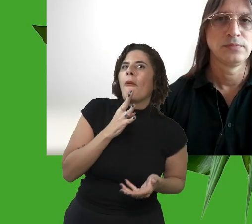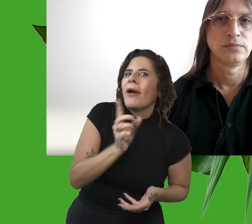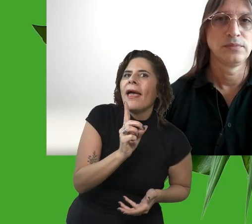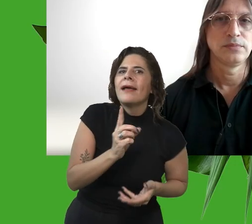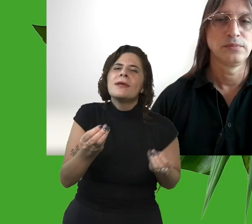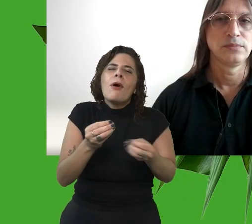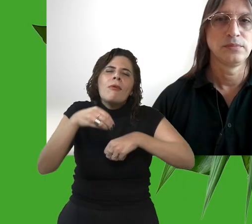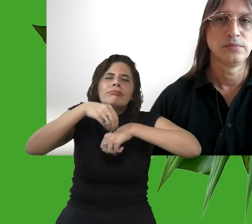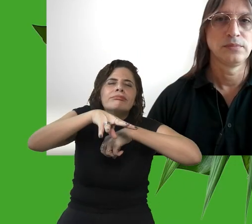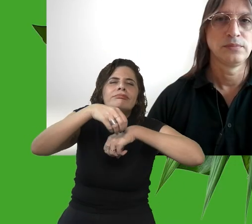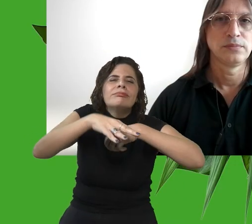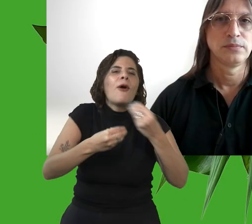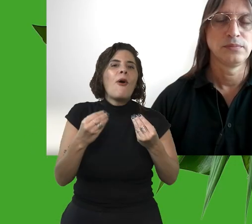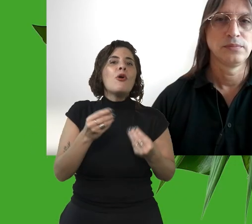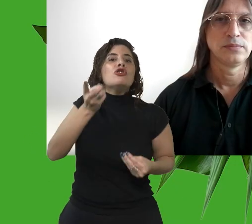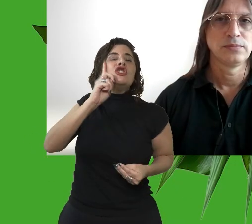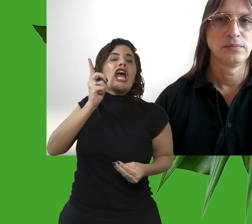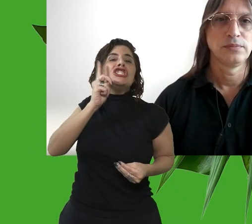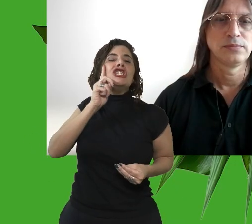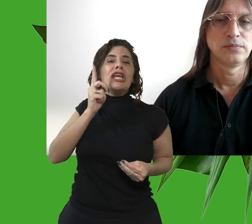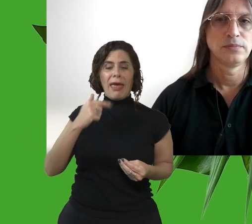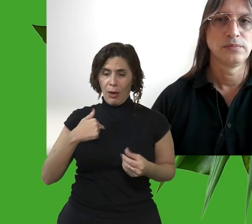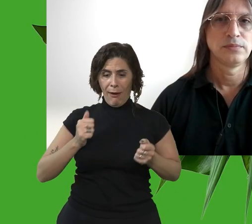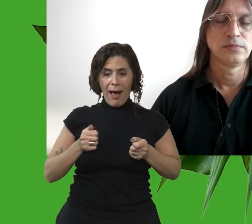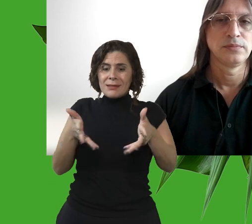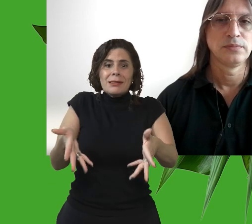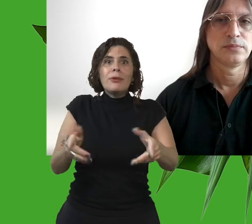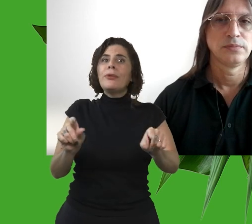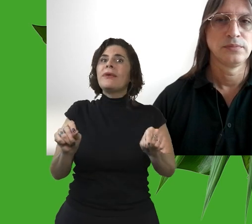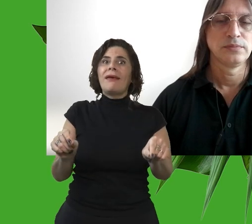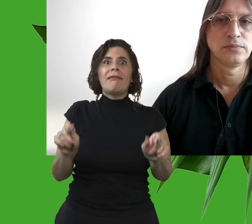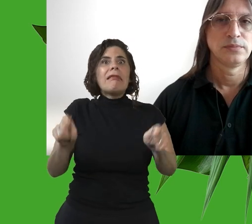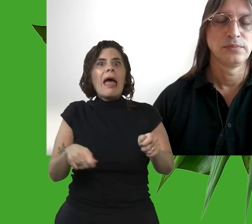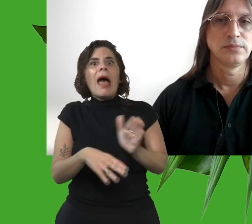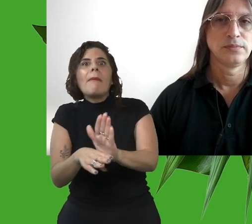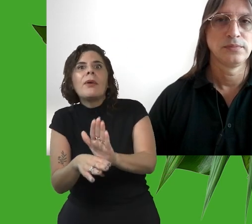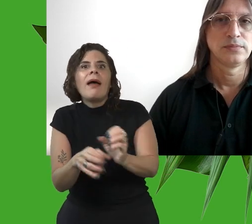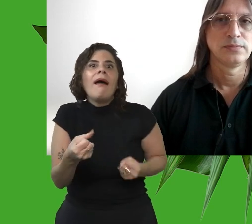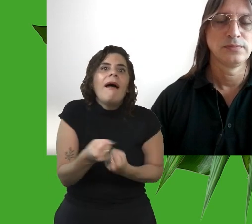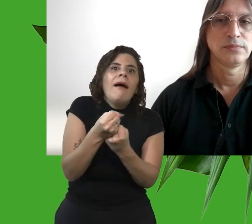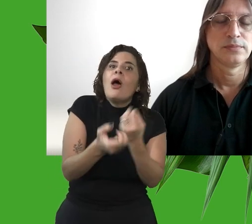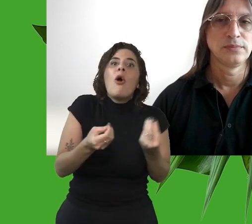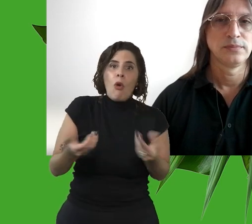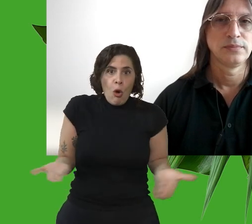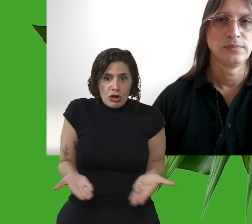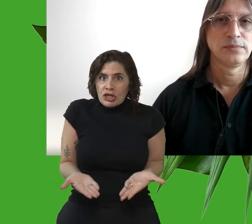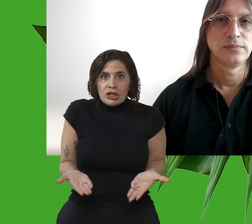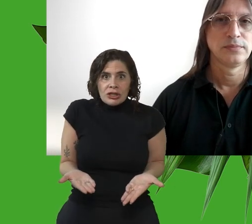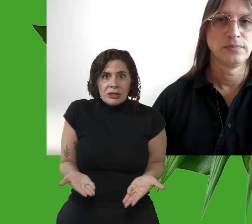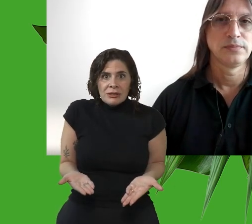do dia a dia, né? Eu, como pessoa física, na visão de vocês, o que eu posso fazer de já, né, a partir de agora, a partir de amanhã,